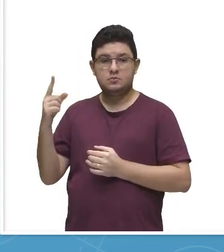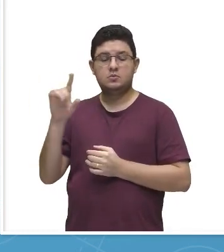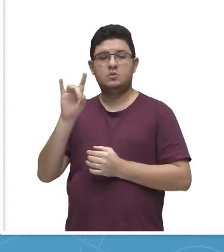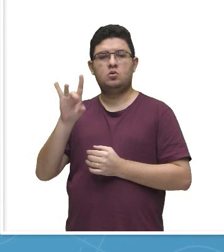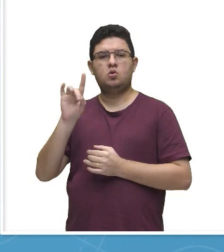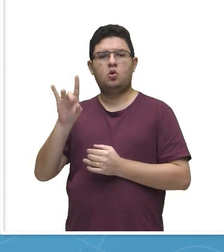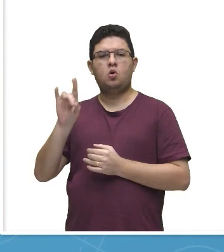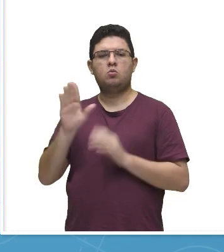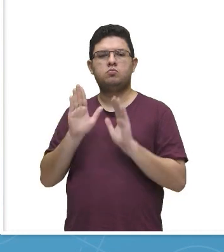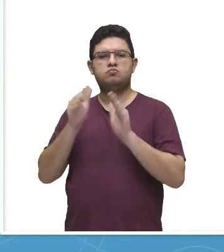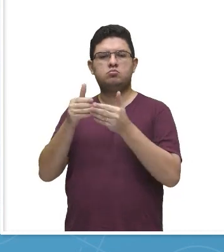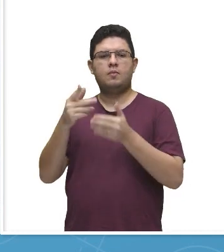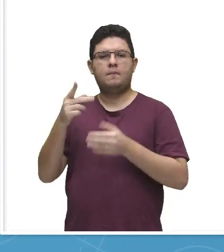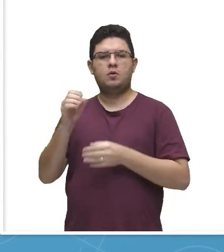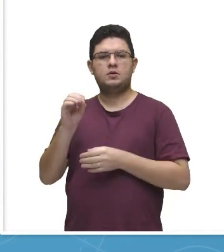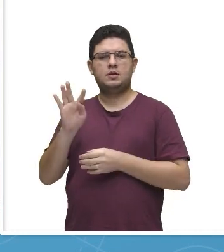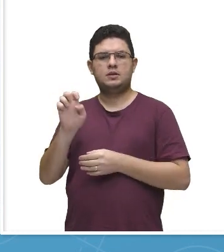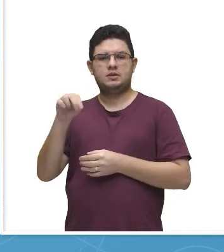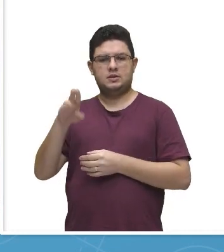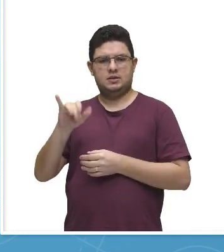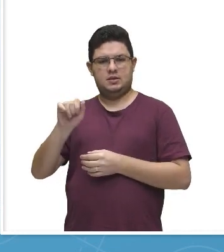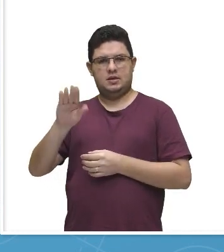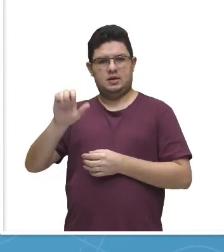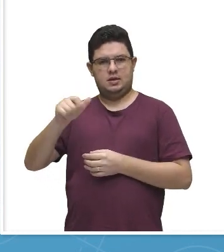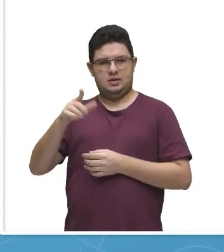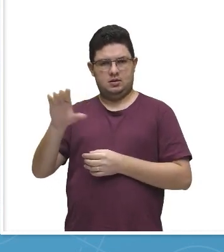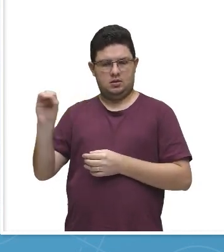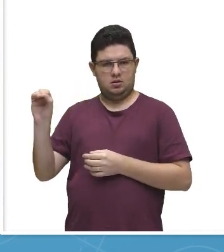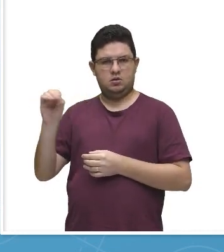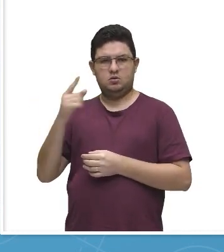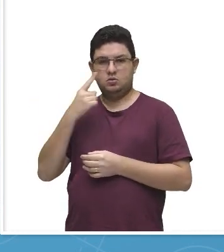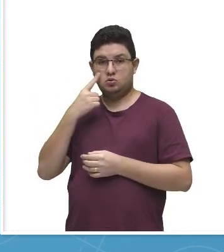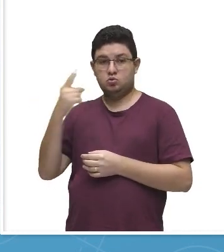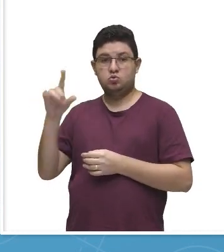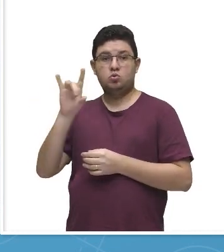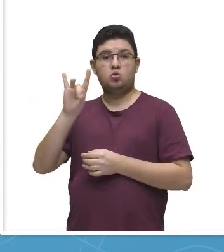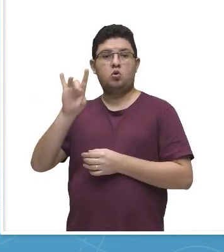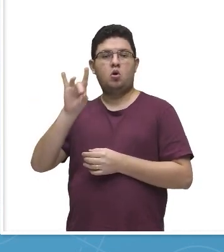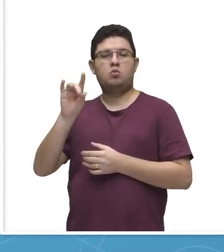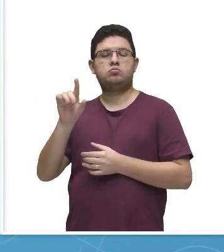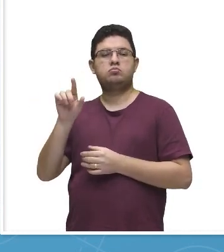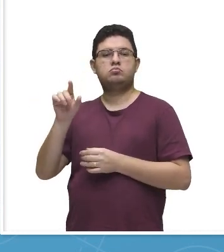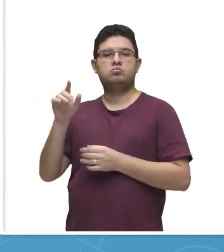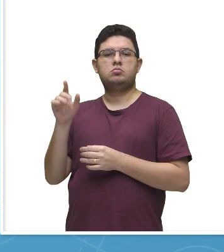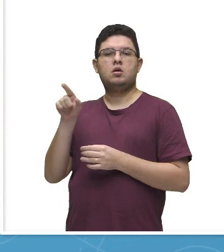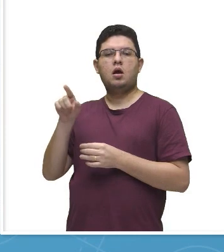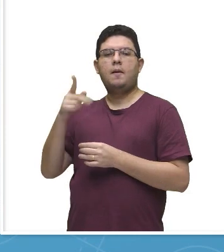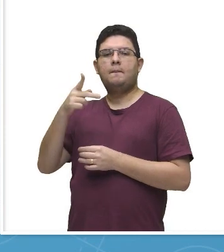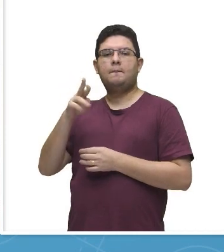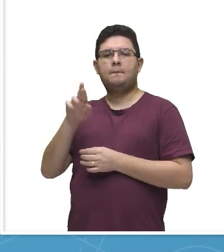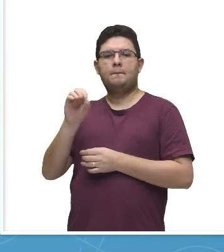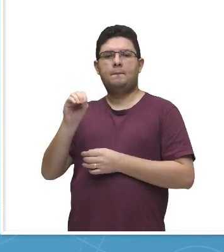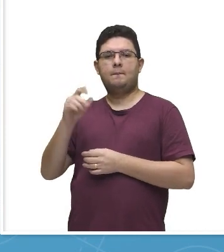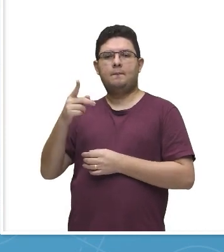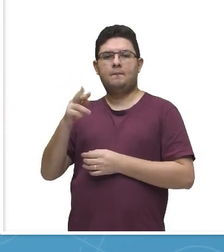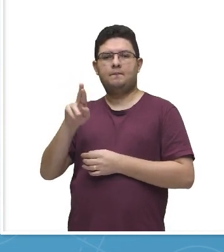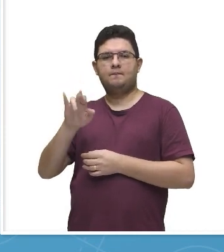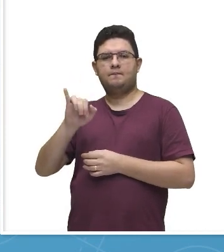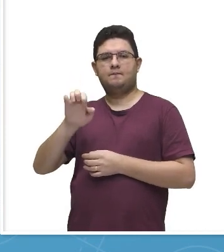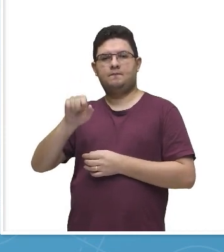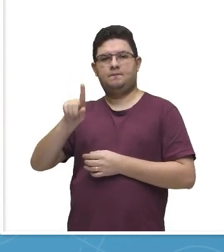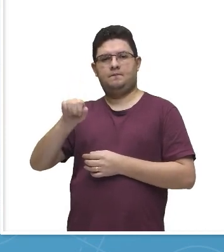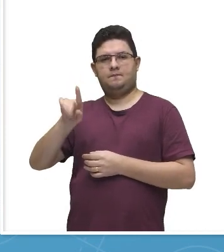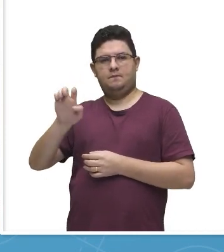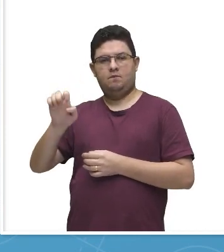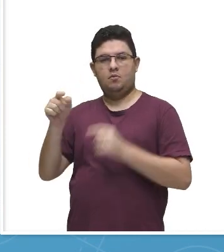da potenciação com os números inteiros. Ninguém vai resolver a potência, é só aplicar a propriedade. Então, letra A, 5 vezes 4 a